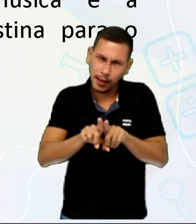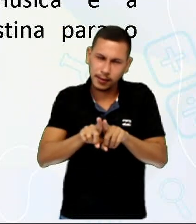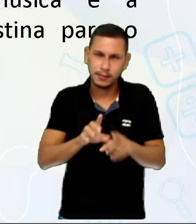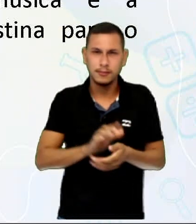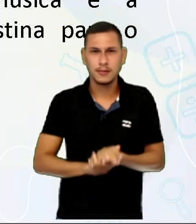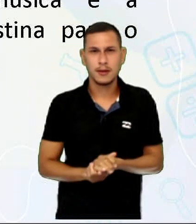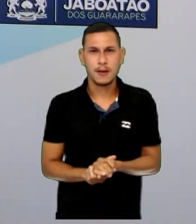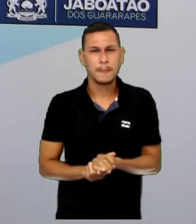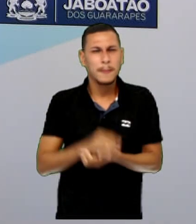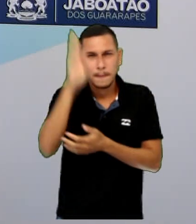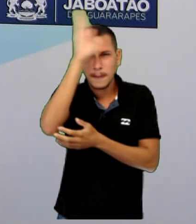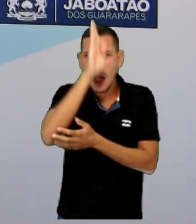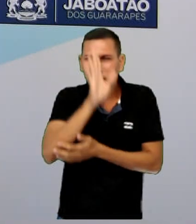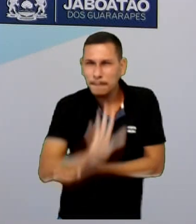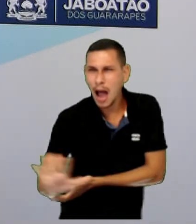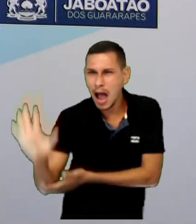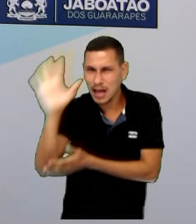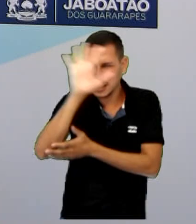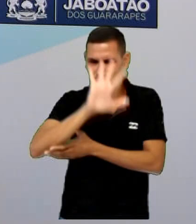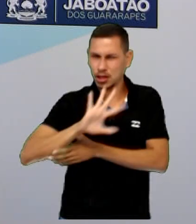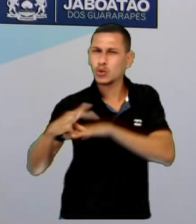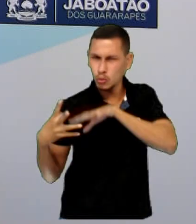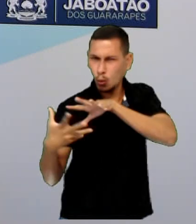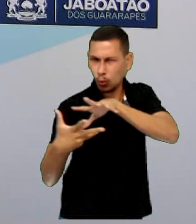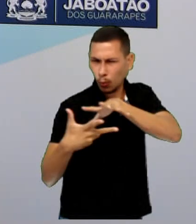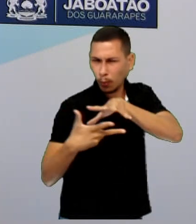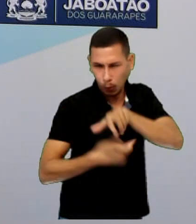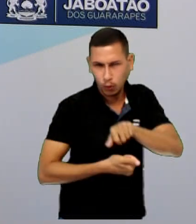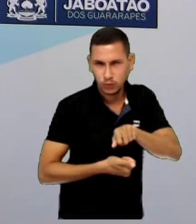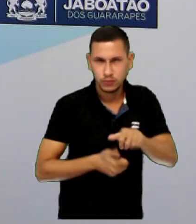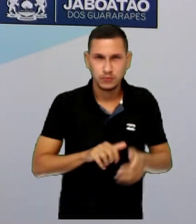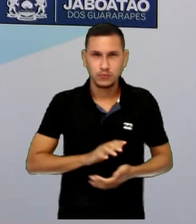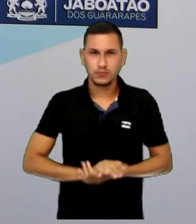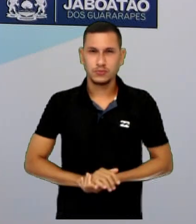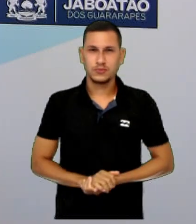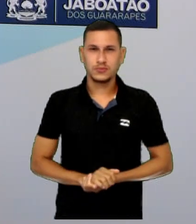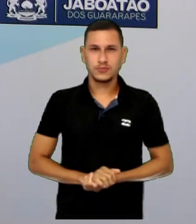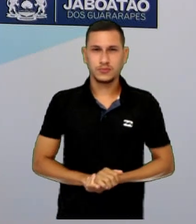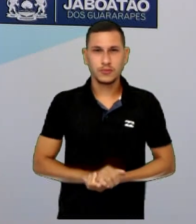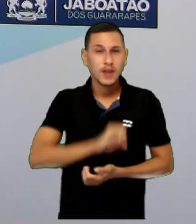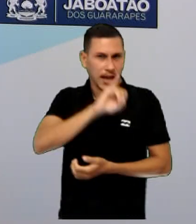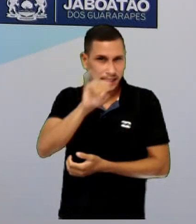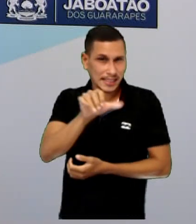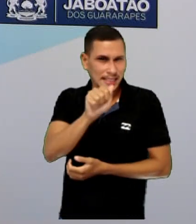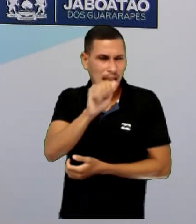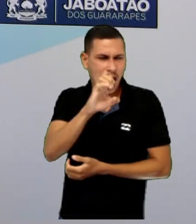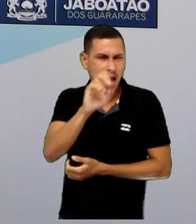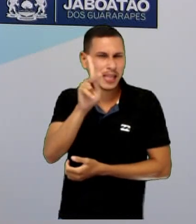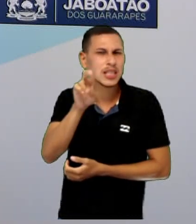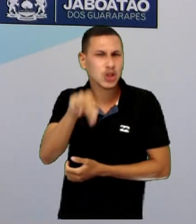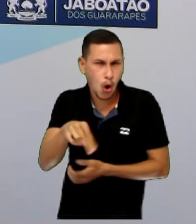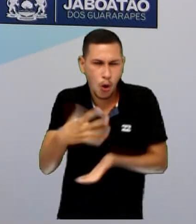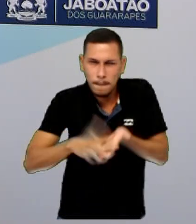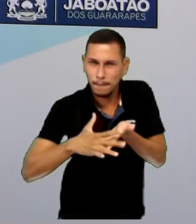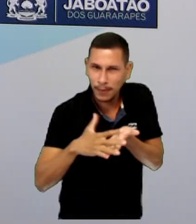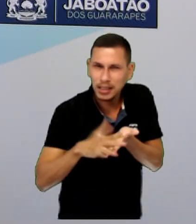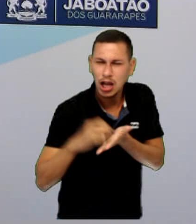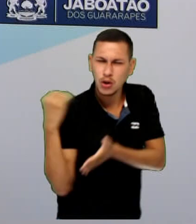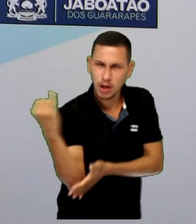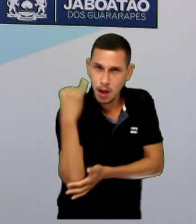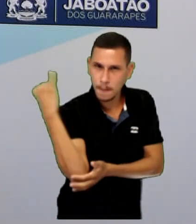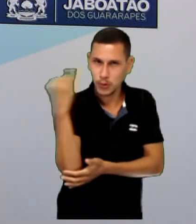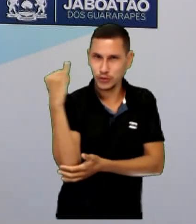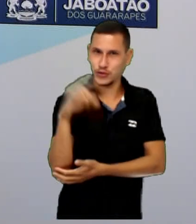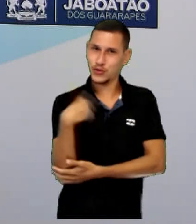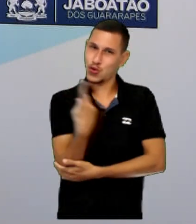para o resto do Brasil e também para o resto do mundo. Jackson do Pandeiro, ele é muito importante